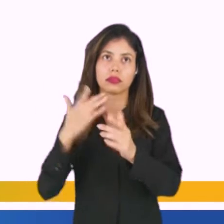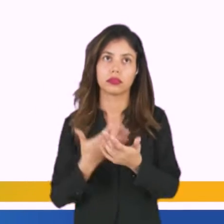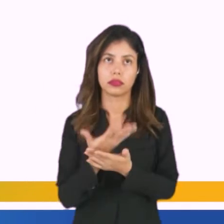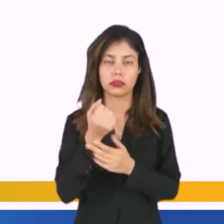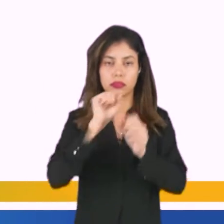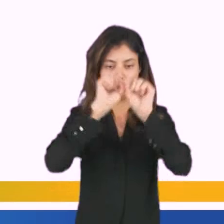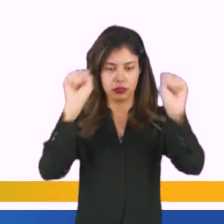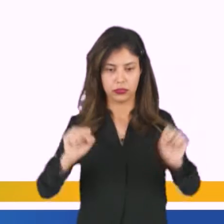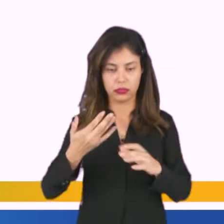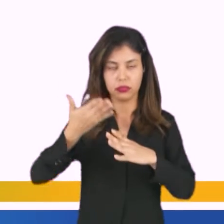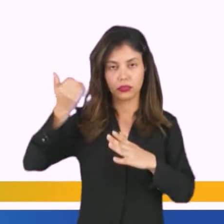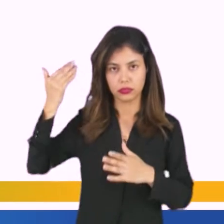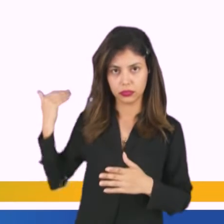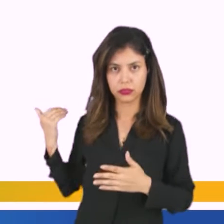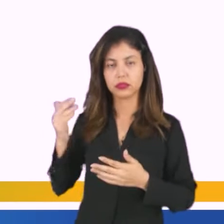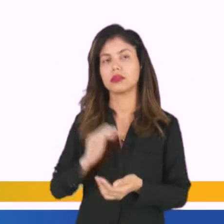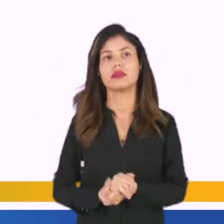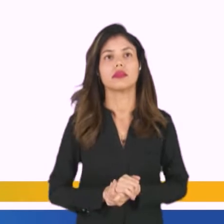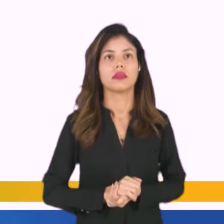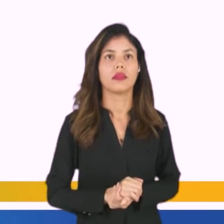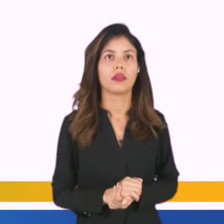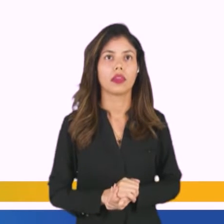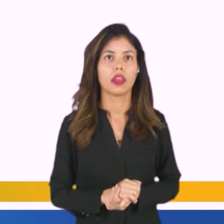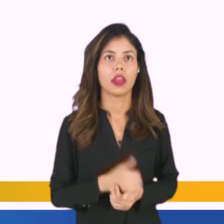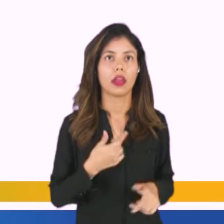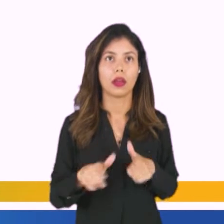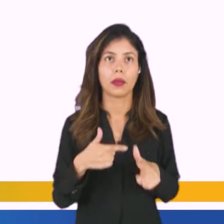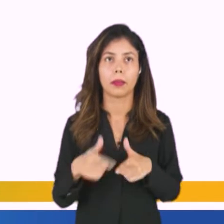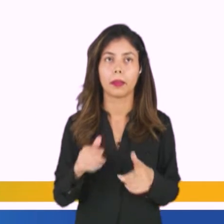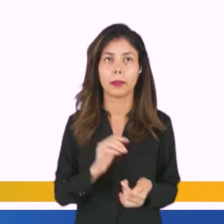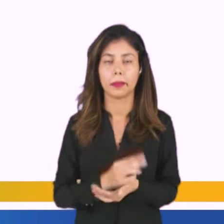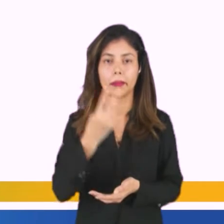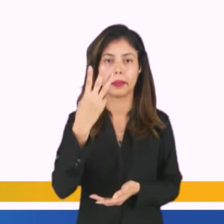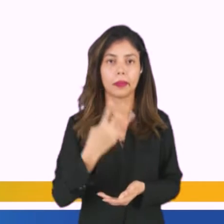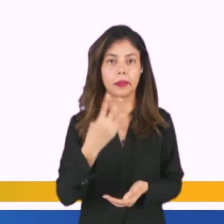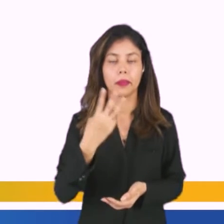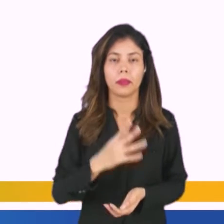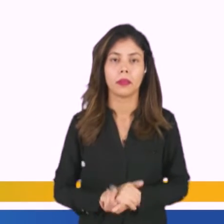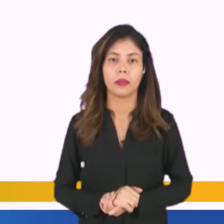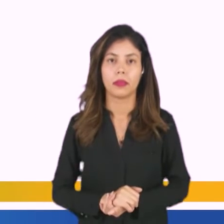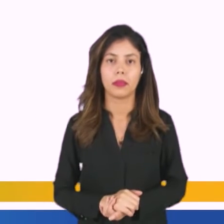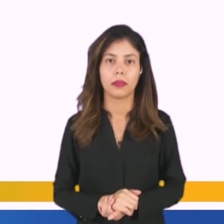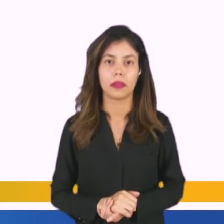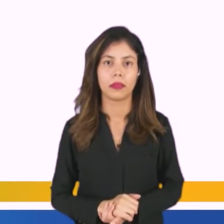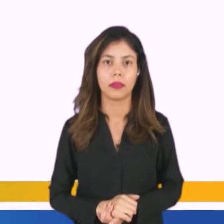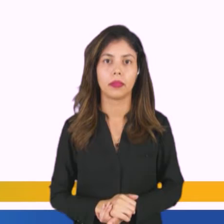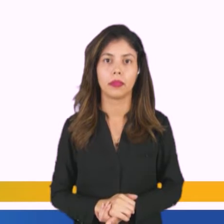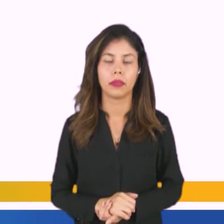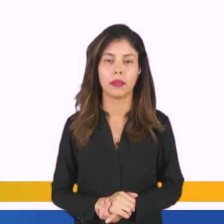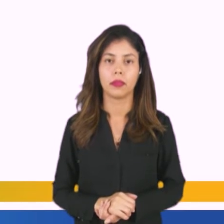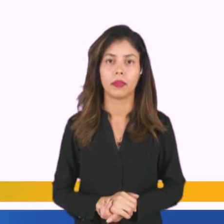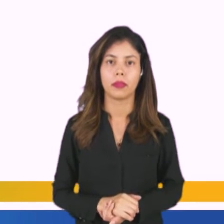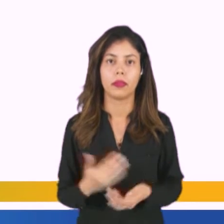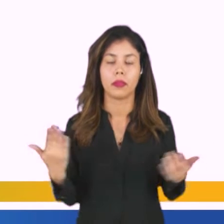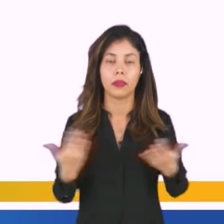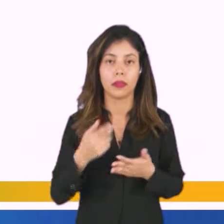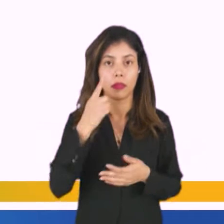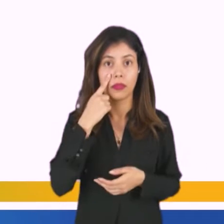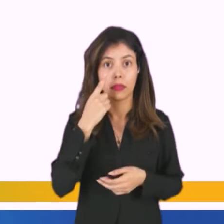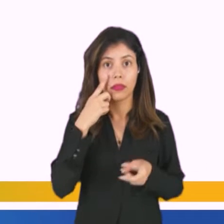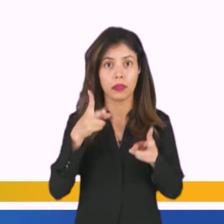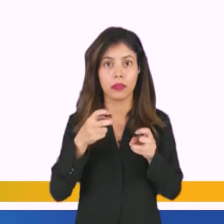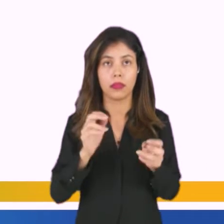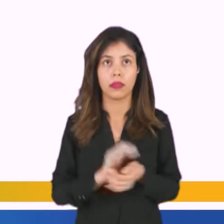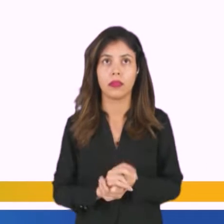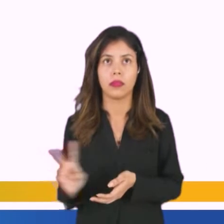que eu peguei o sistema anterior, né, e vamos trabalhar aí na terceira equação. Agora, observe